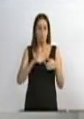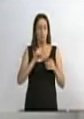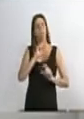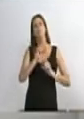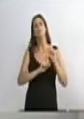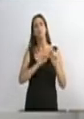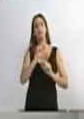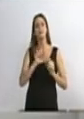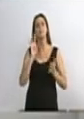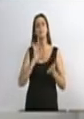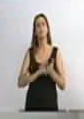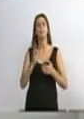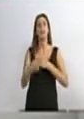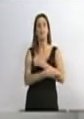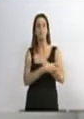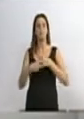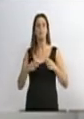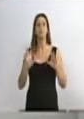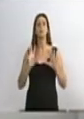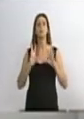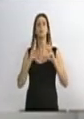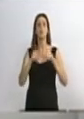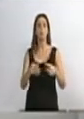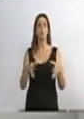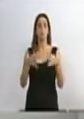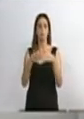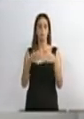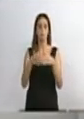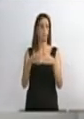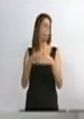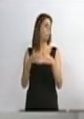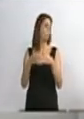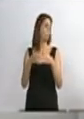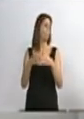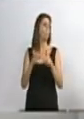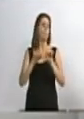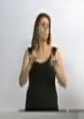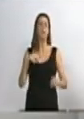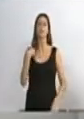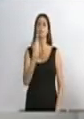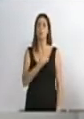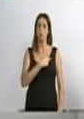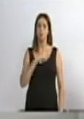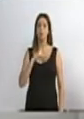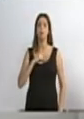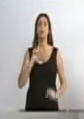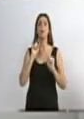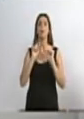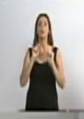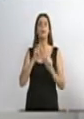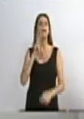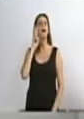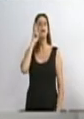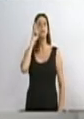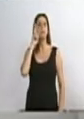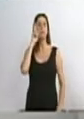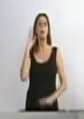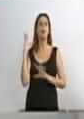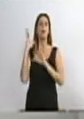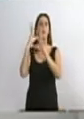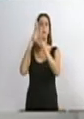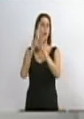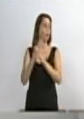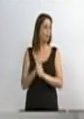querem criminalizar coletivamente, companheiros. Nós temos a história do nosso lado.